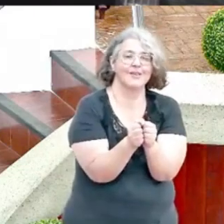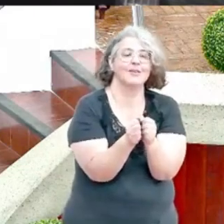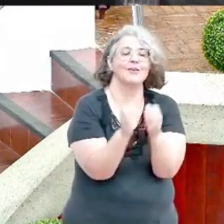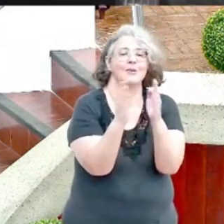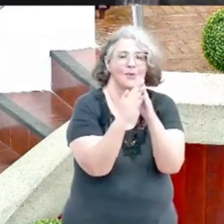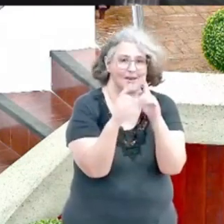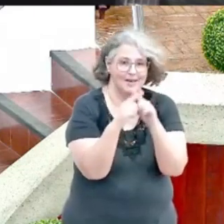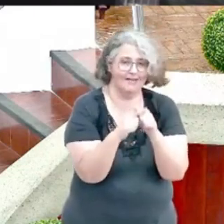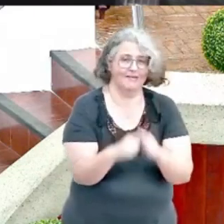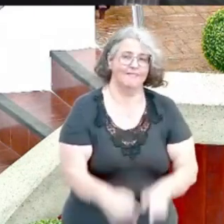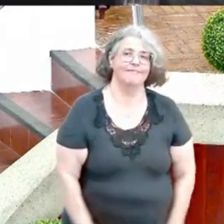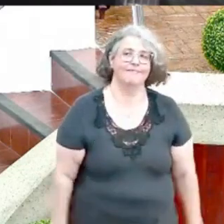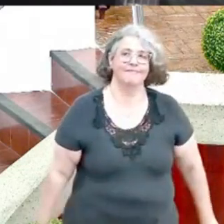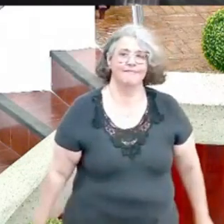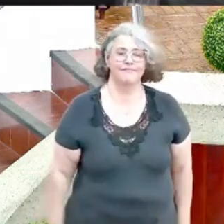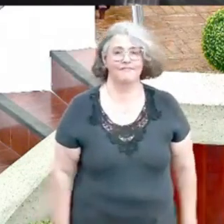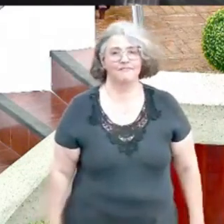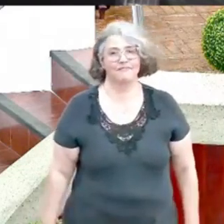igreja.